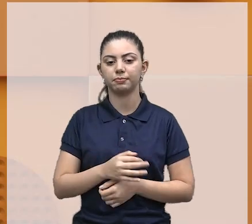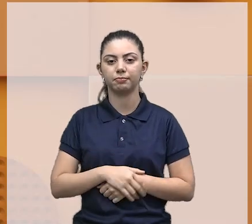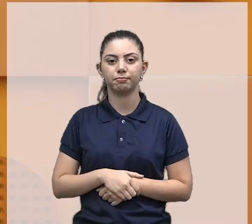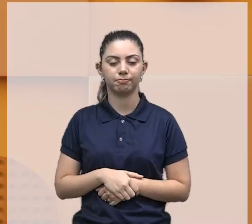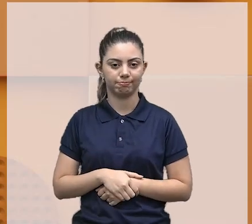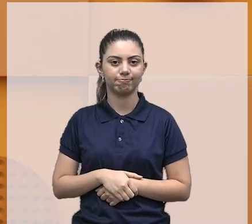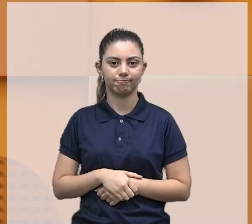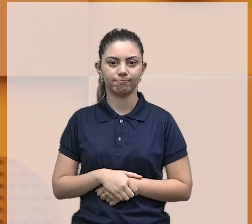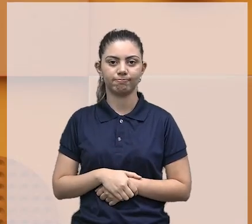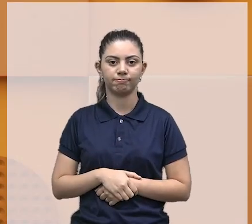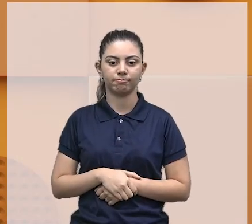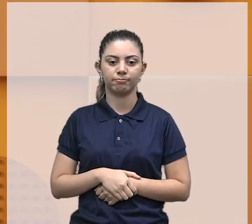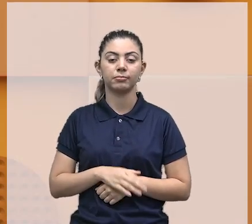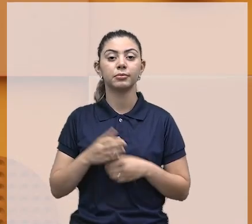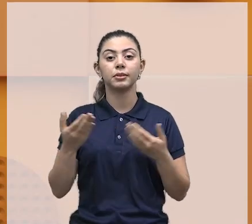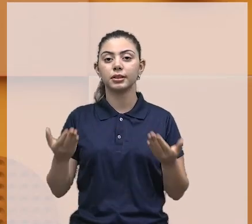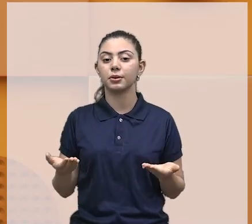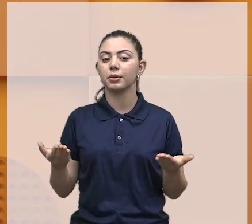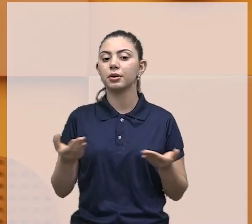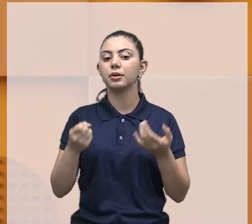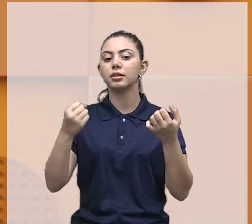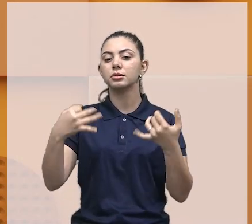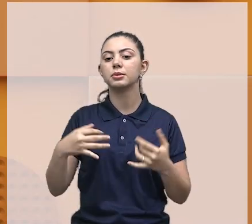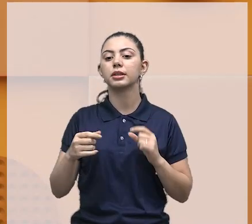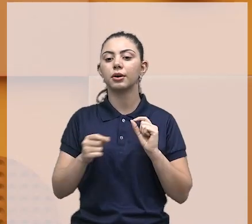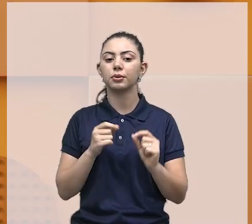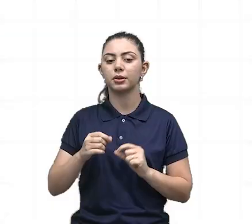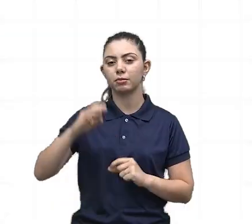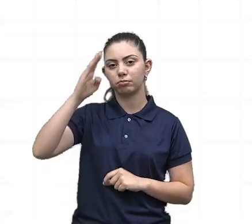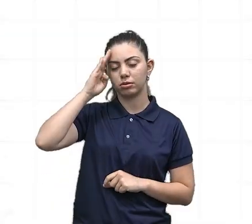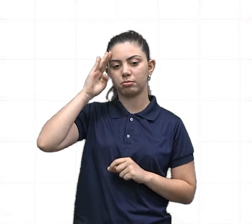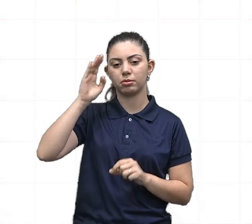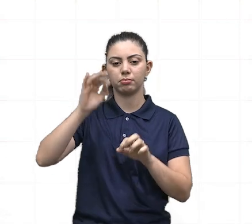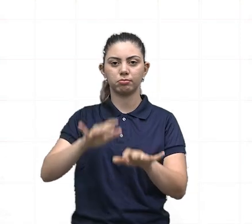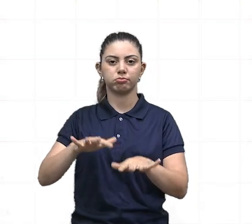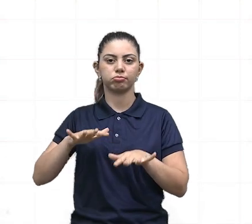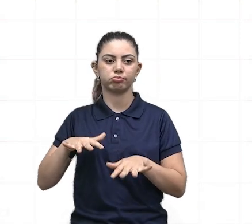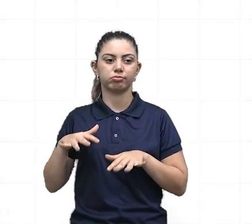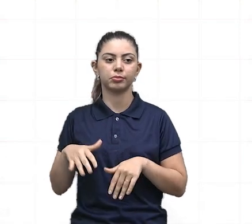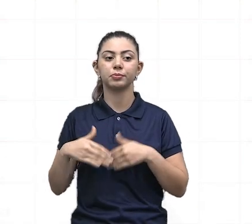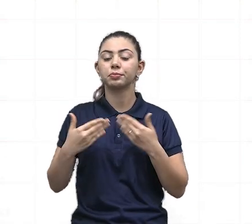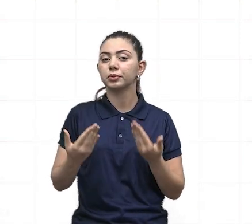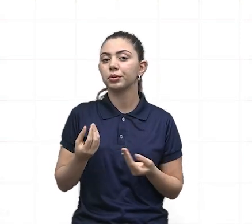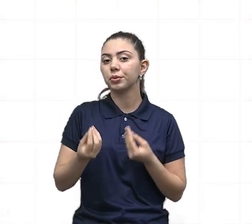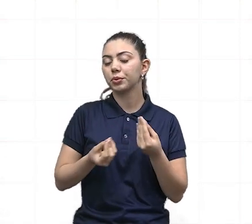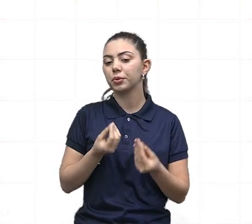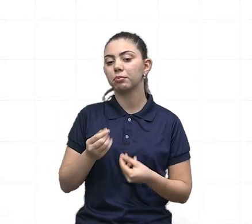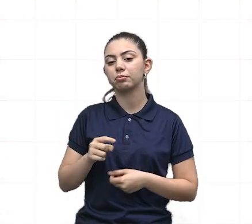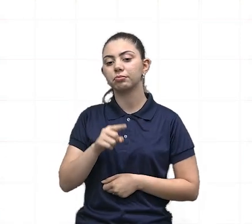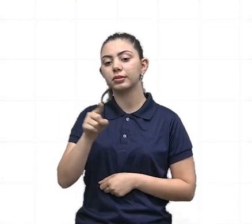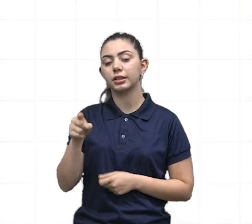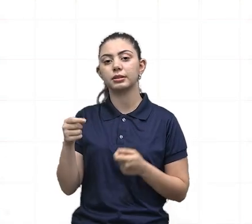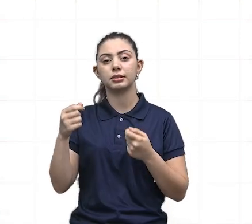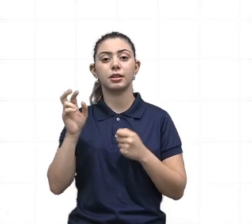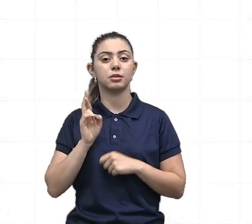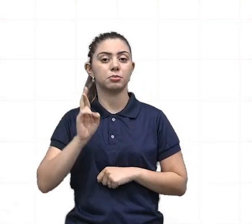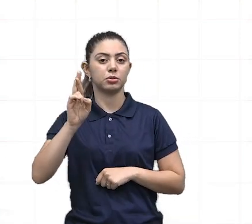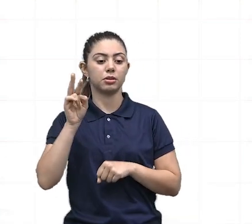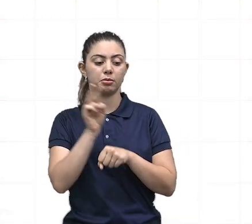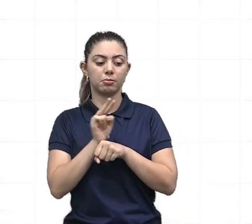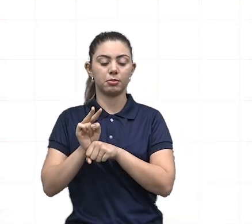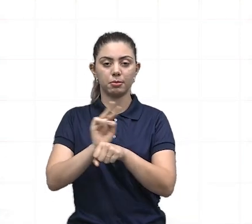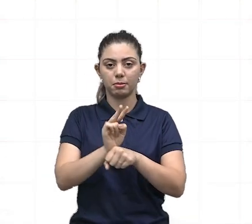então, agora sobre os guerreiros, os belatores. Cabia, então, a eles a proteção, né?